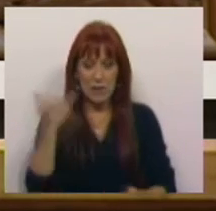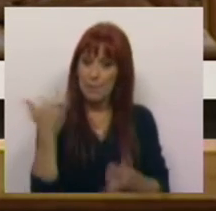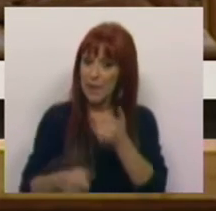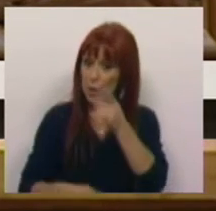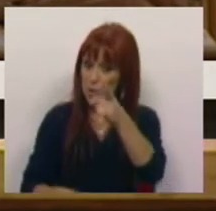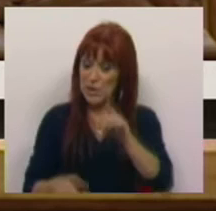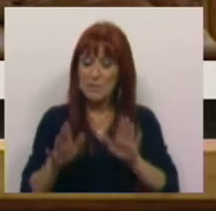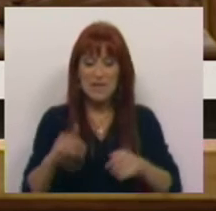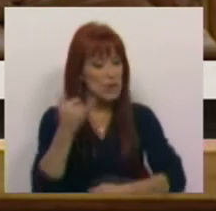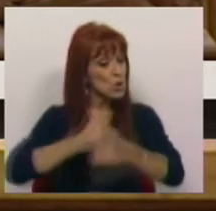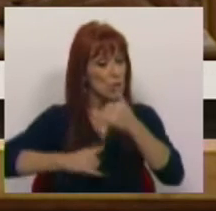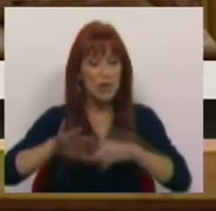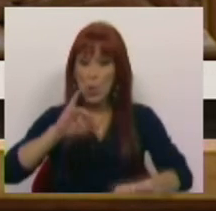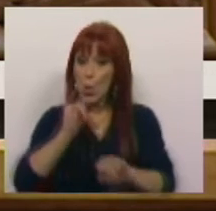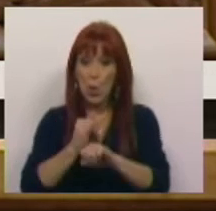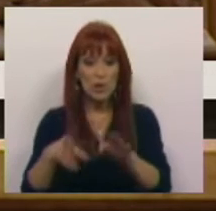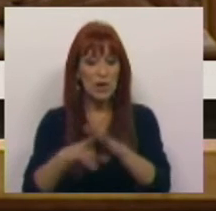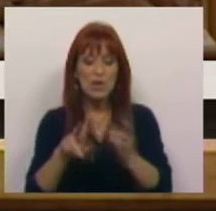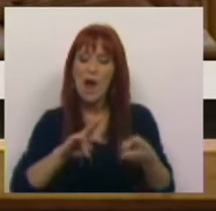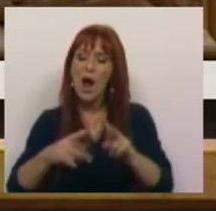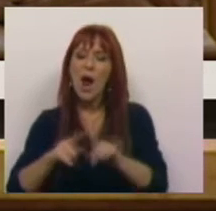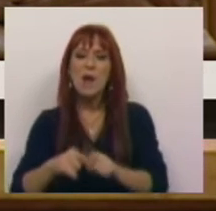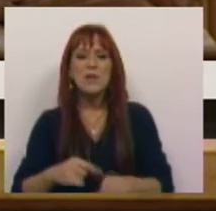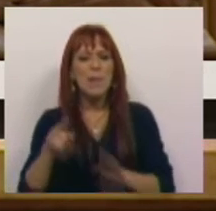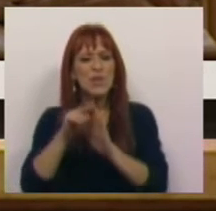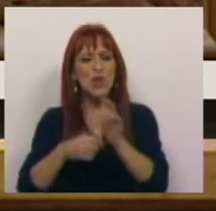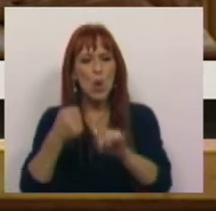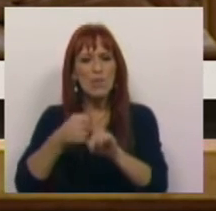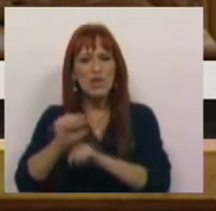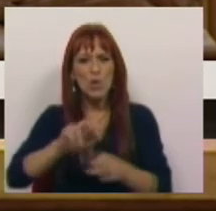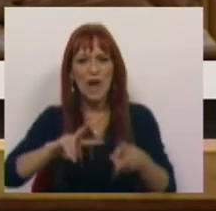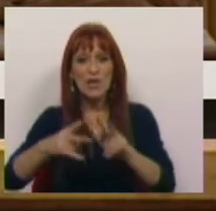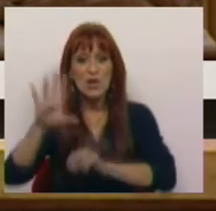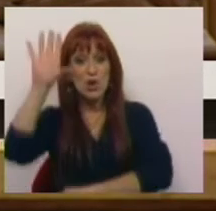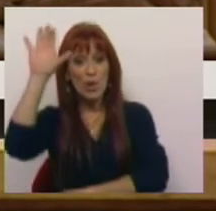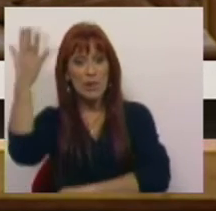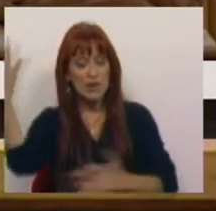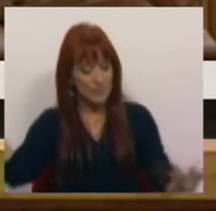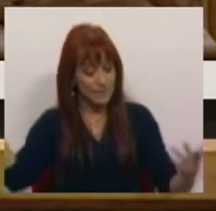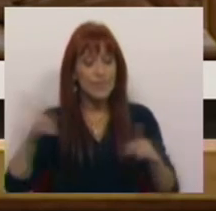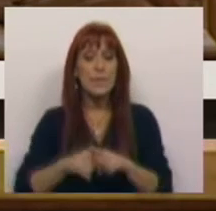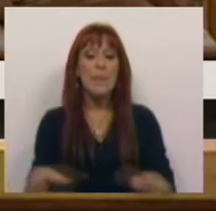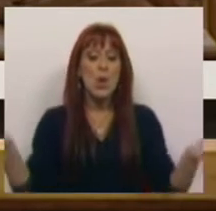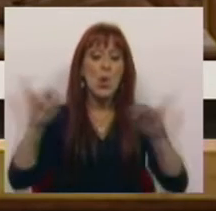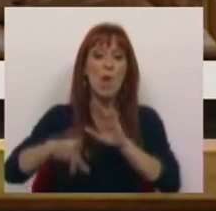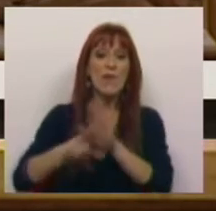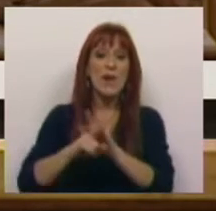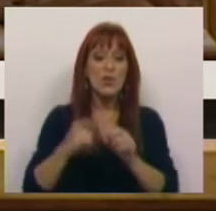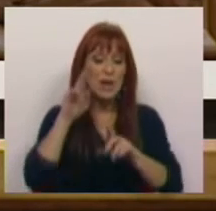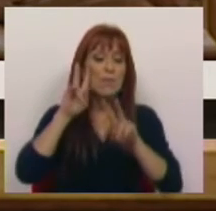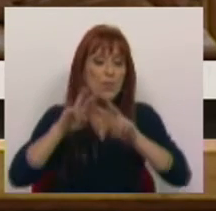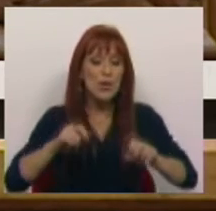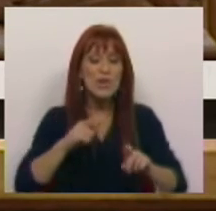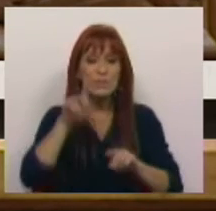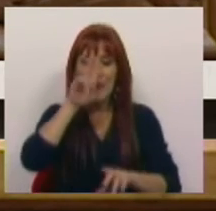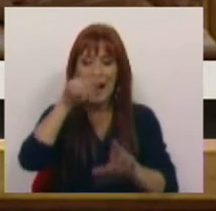perigosa, deve ser substituída por outra, atualizada pelos princípios de combate às alterações climáticas. E uma nova lei sobre prospecção e